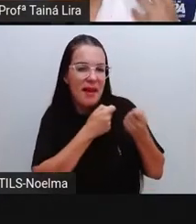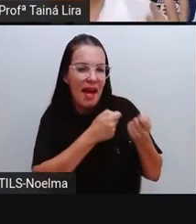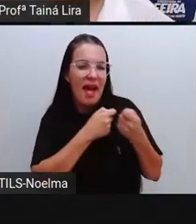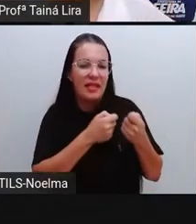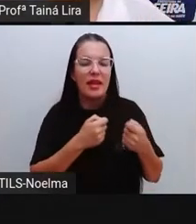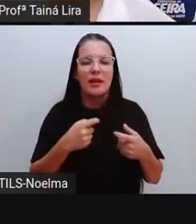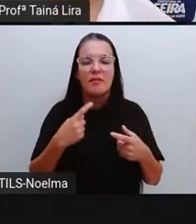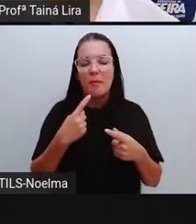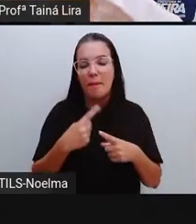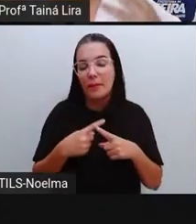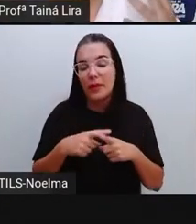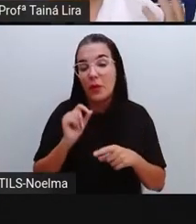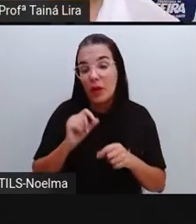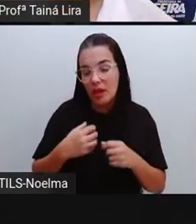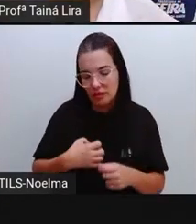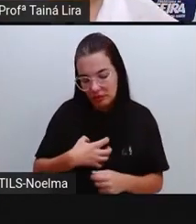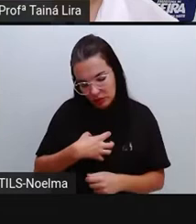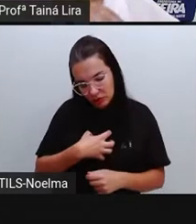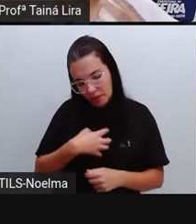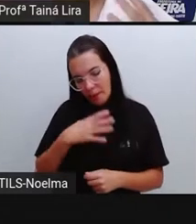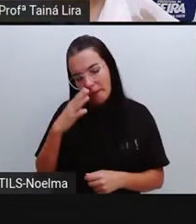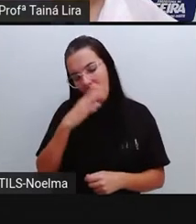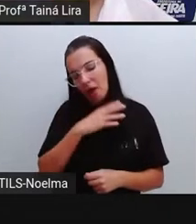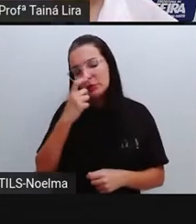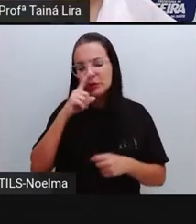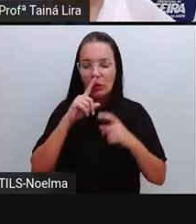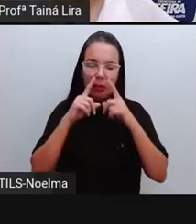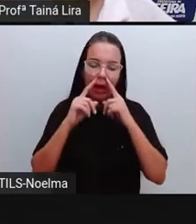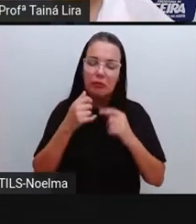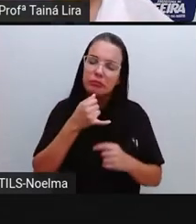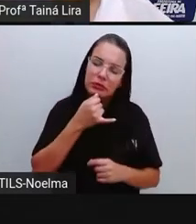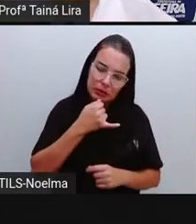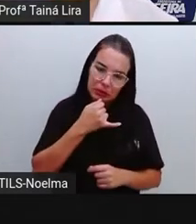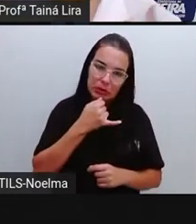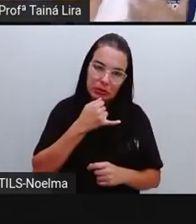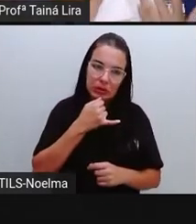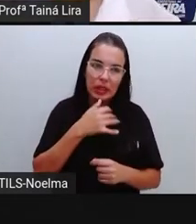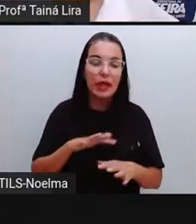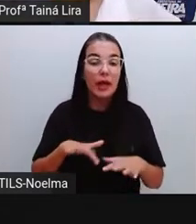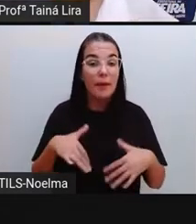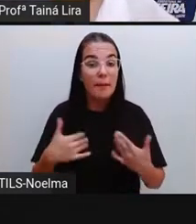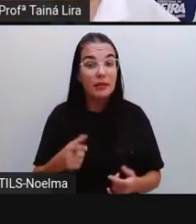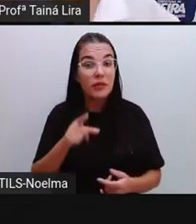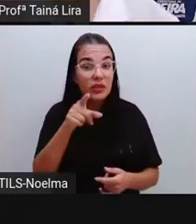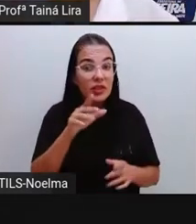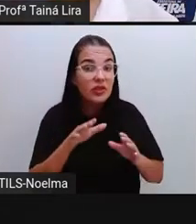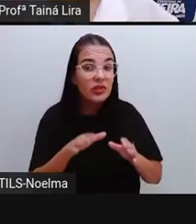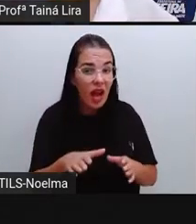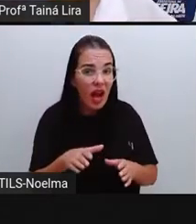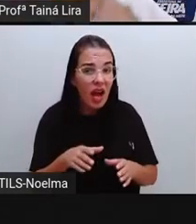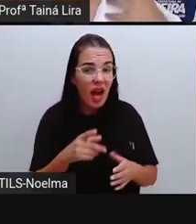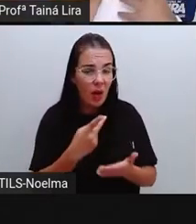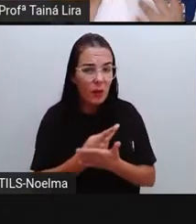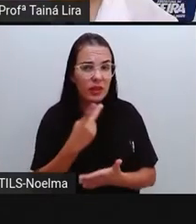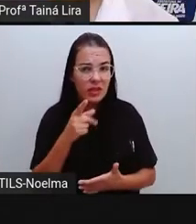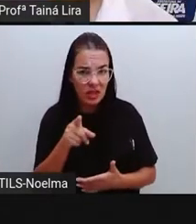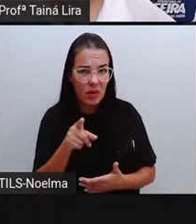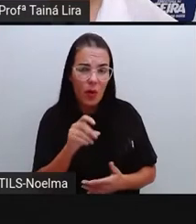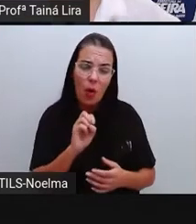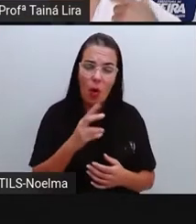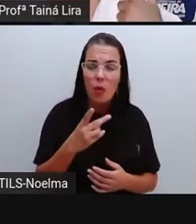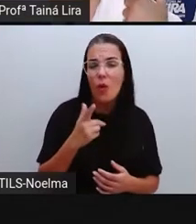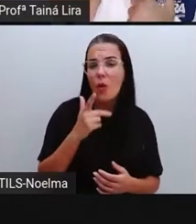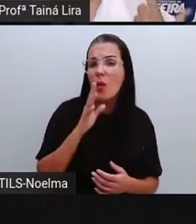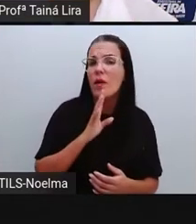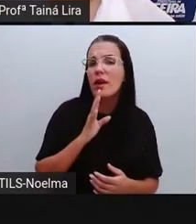sentisse muito mal, a ponto dela chorar. Ela ficava muito triste com tudo aquilo. E você já passou por uma situação assim? Ou conhece